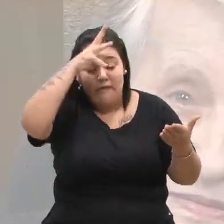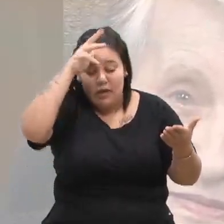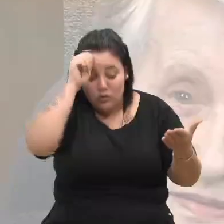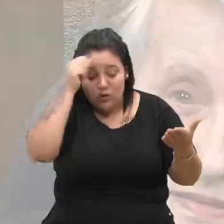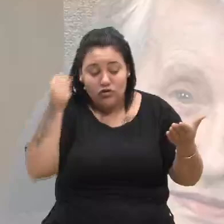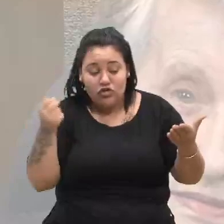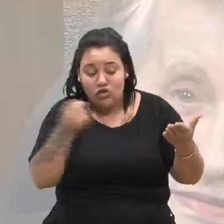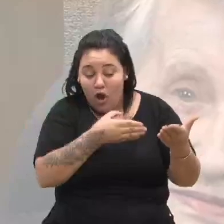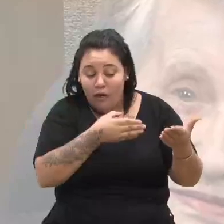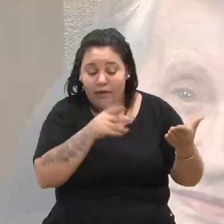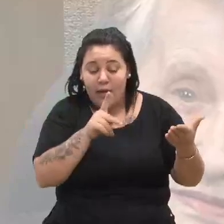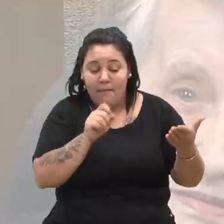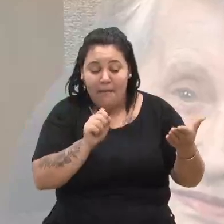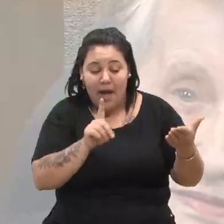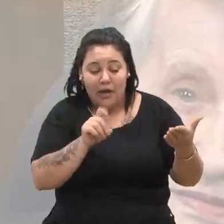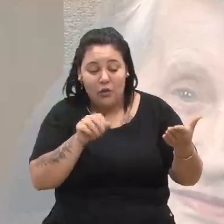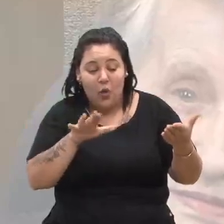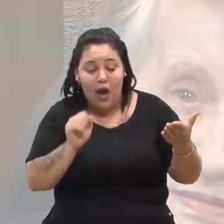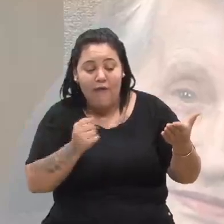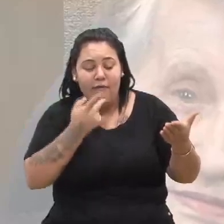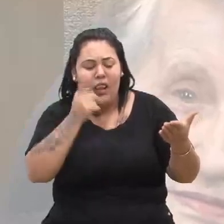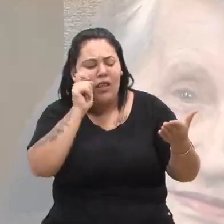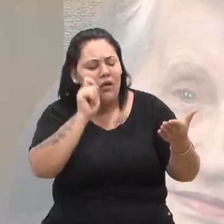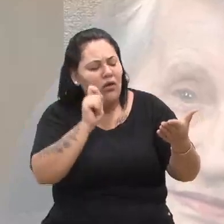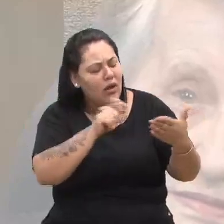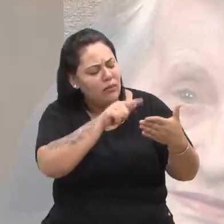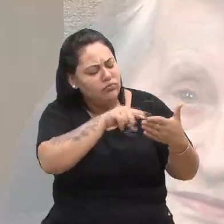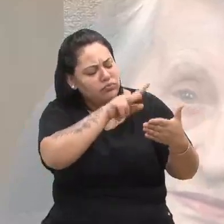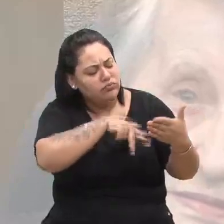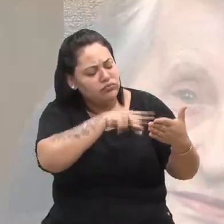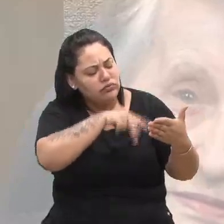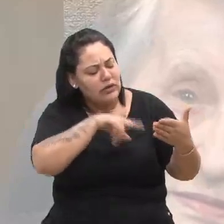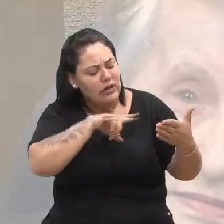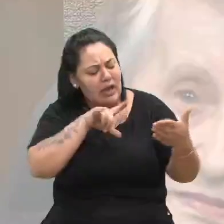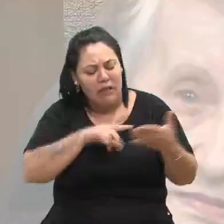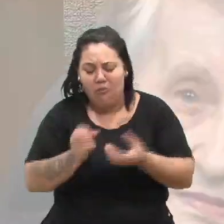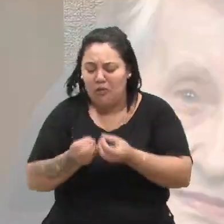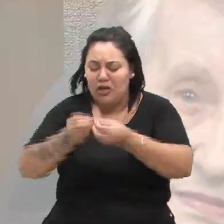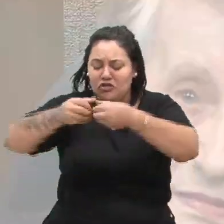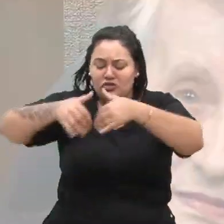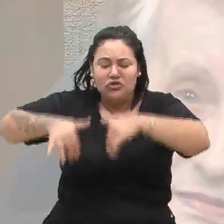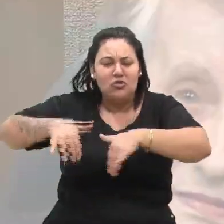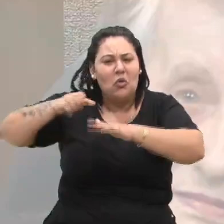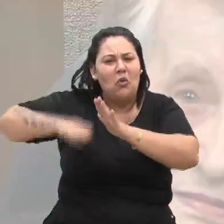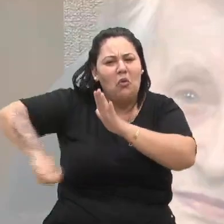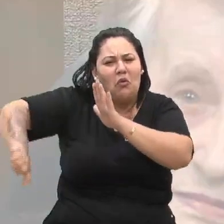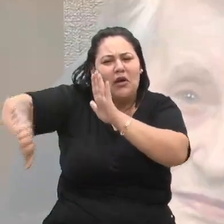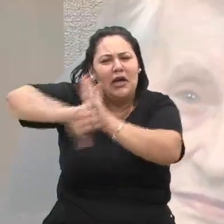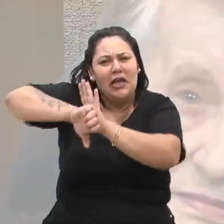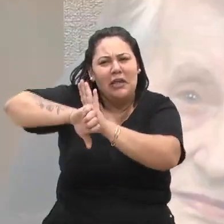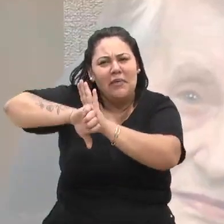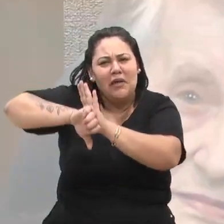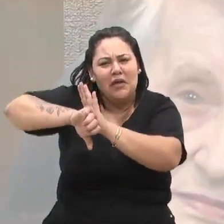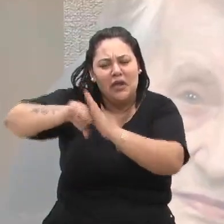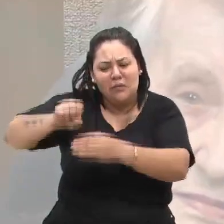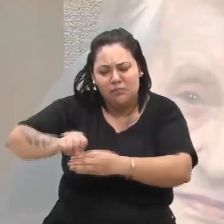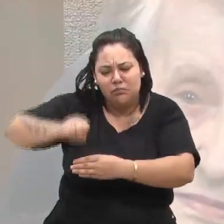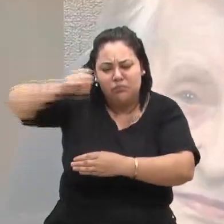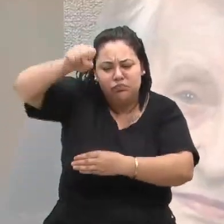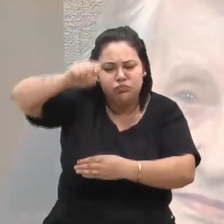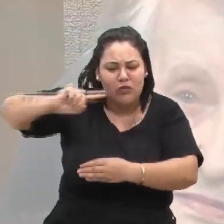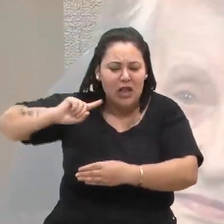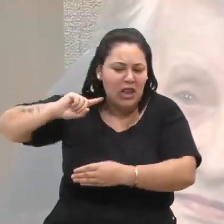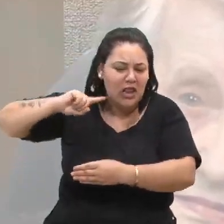Aí diz assim: Prefeitura de Nova Pádua tem prejuízos com vandalismo em contêineres de lixo. Na